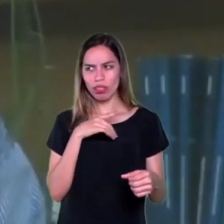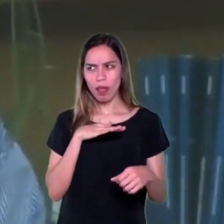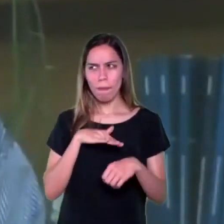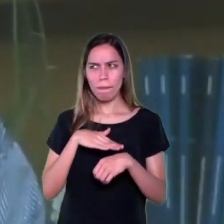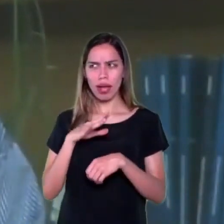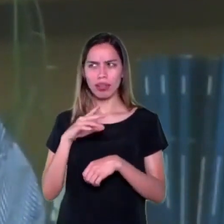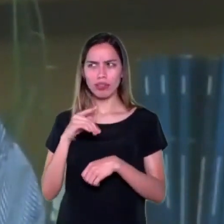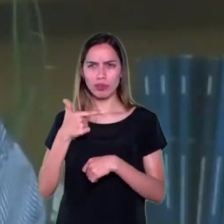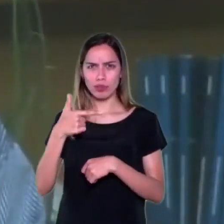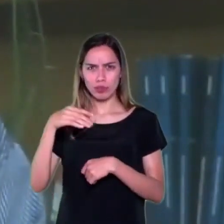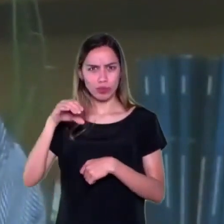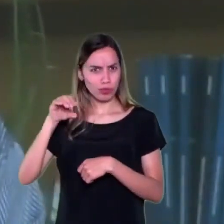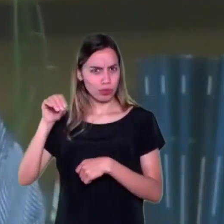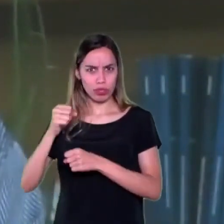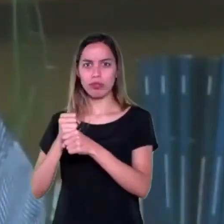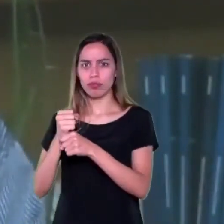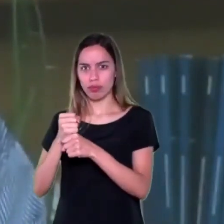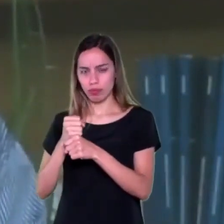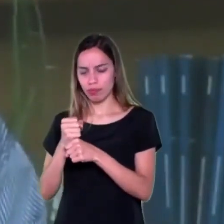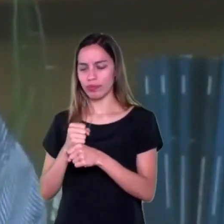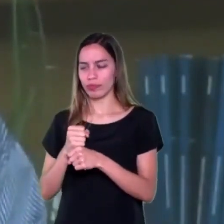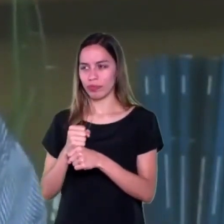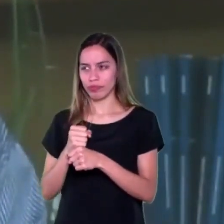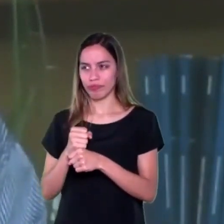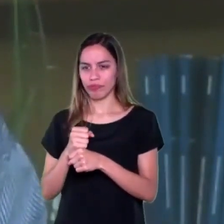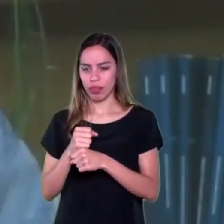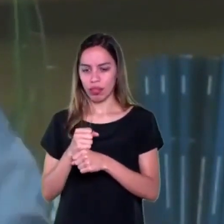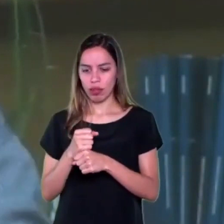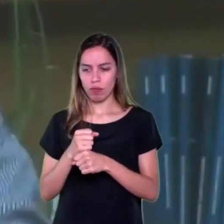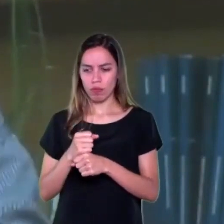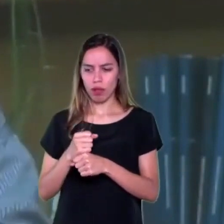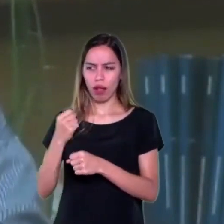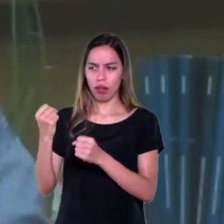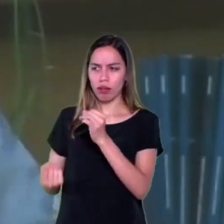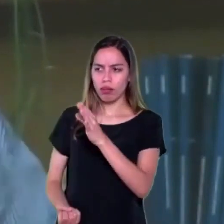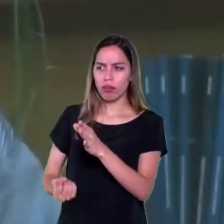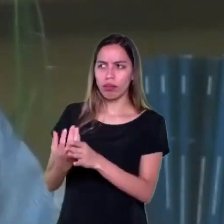200 anos. Ela foi fundada no século XVIII